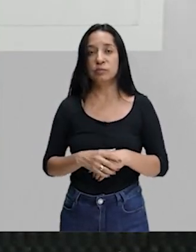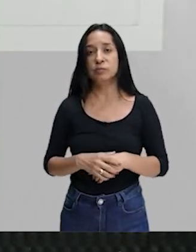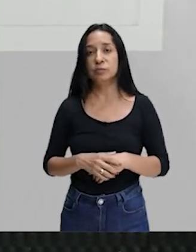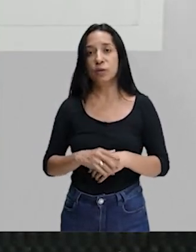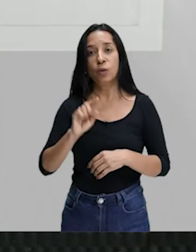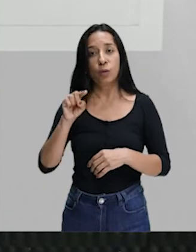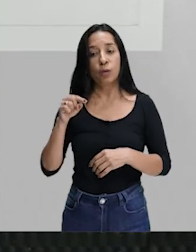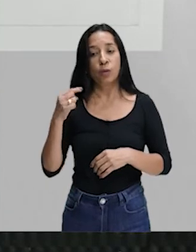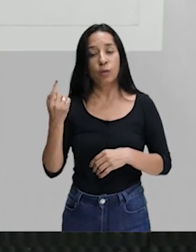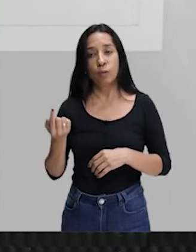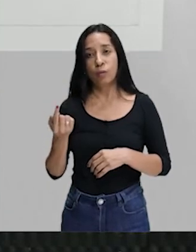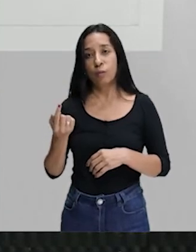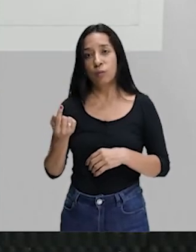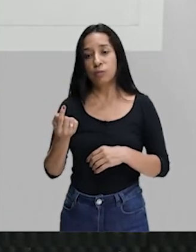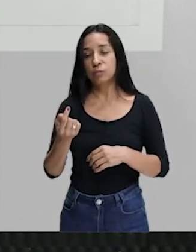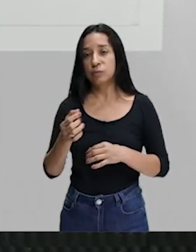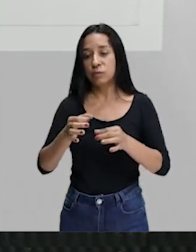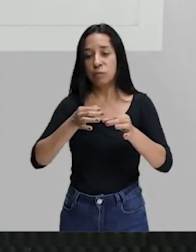representar